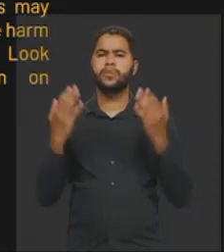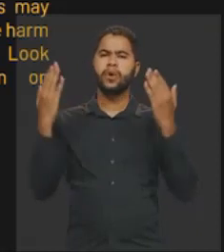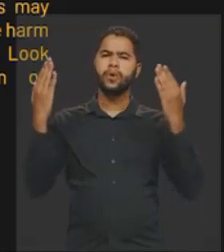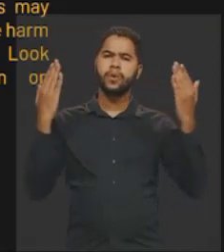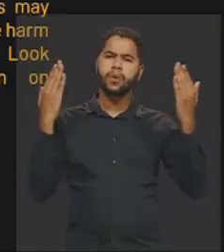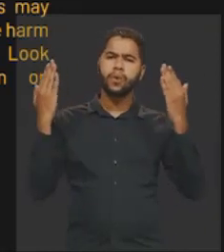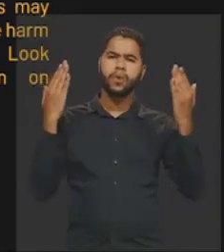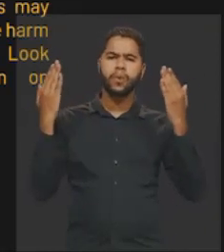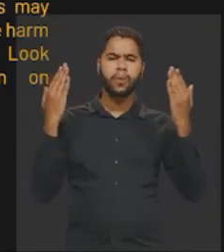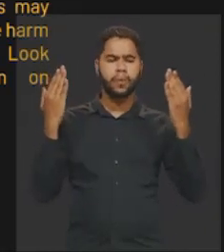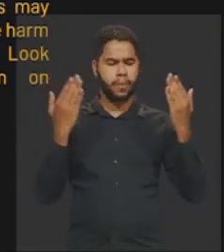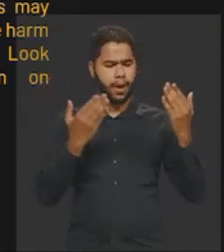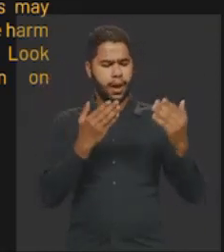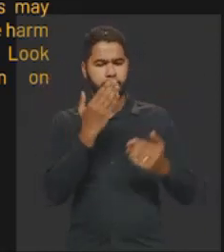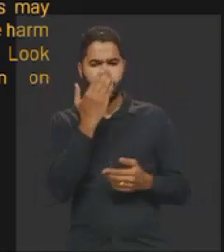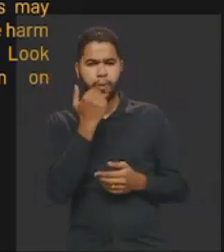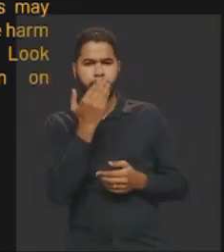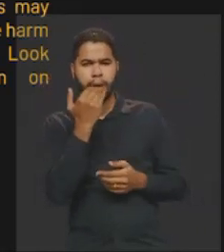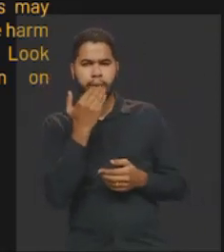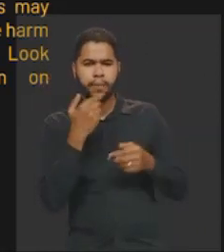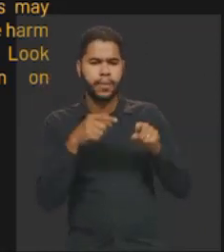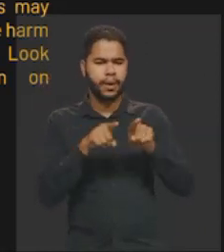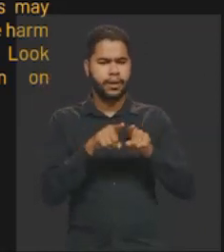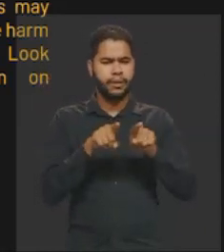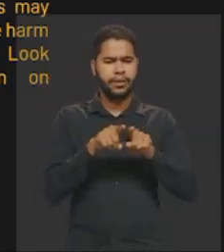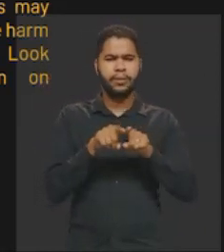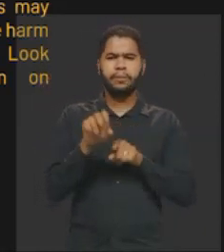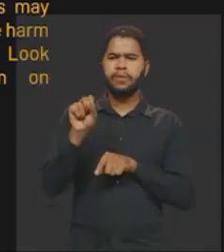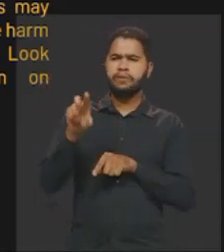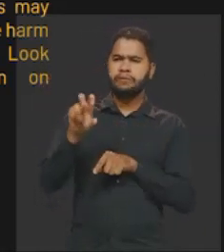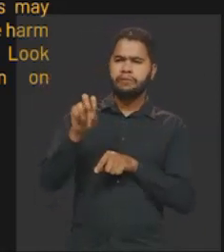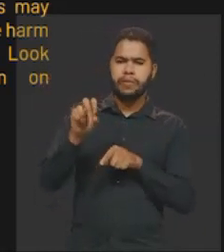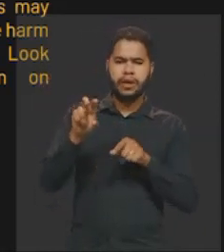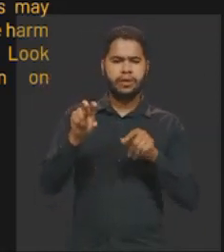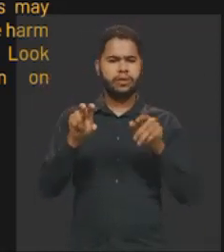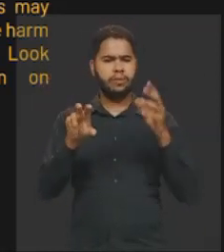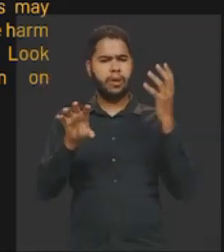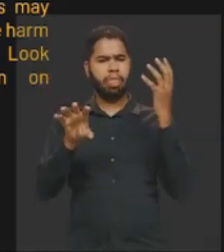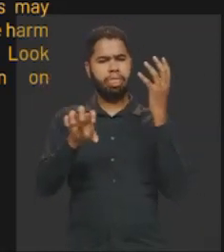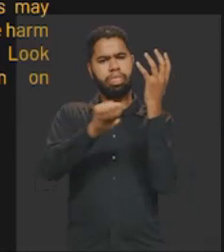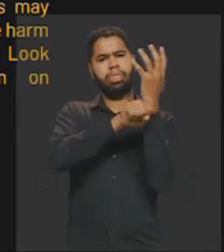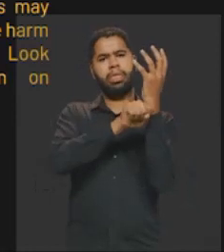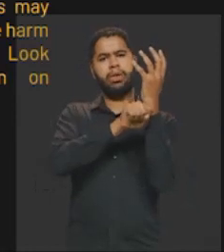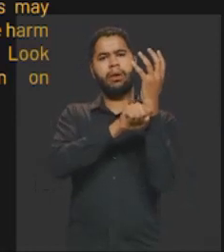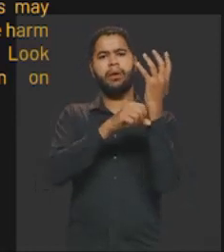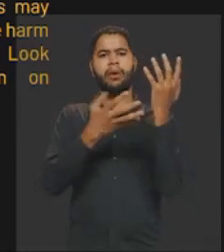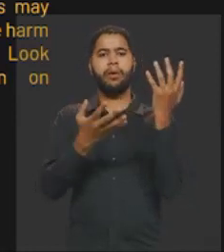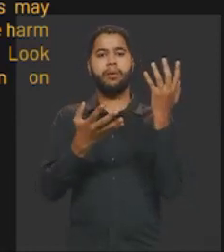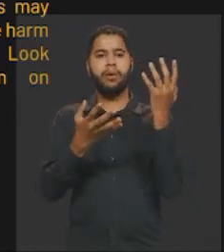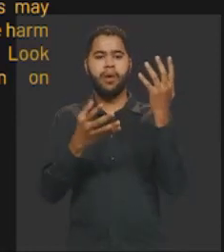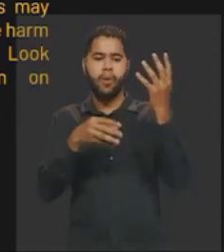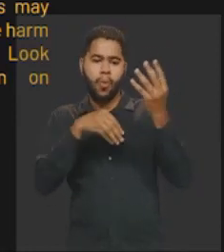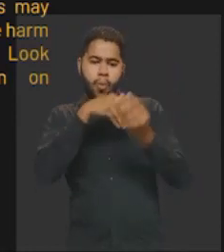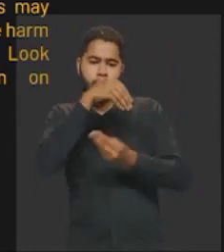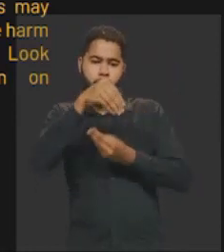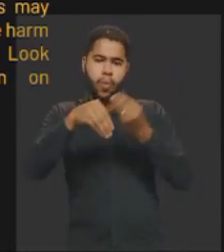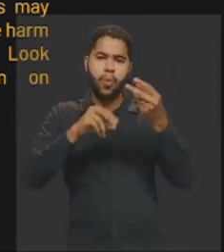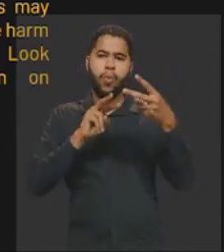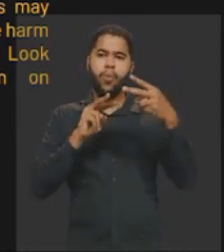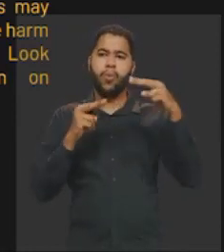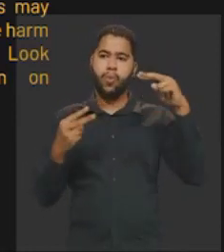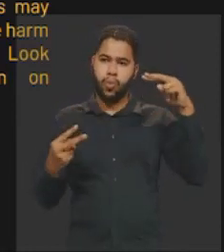compara, o alimento pode trazer genes de insetos, de vírus. Então, é interessante que trabalhe isso aqui